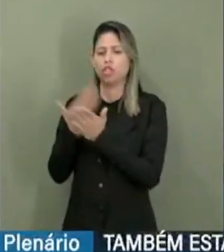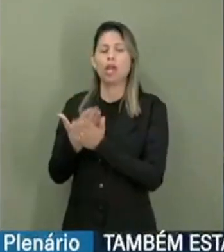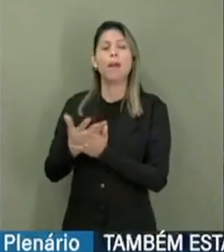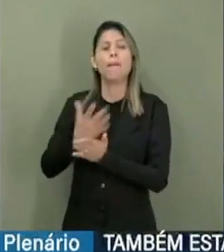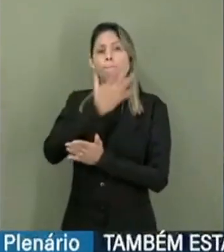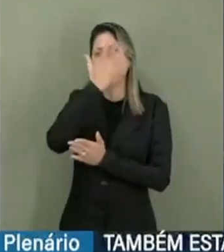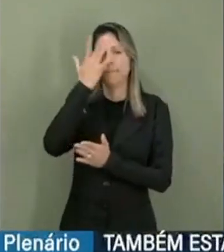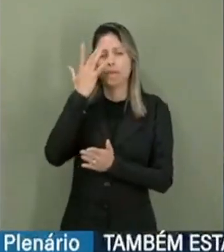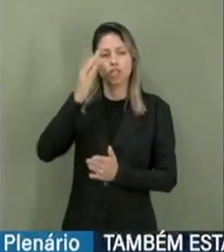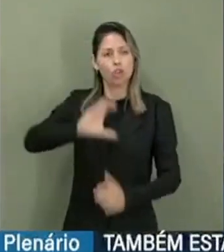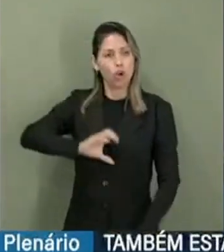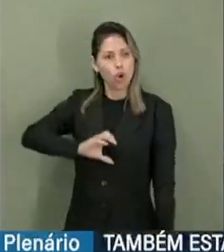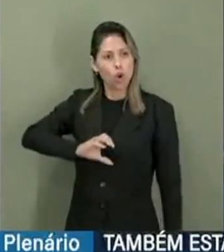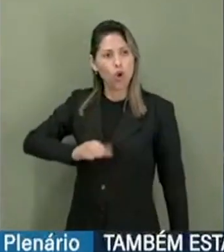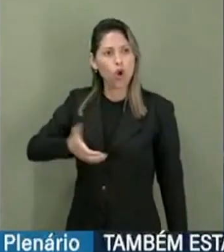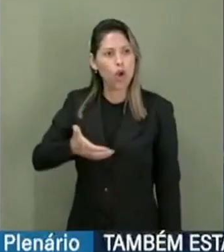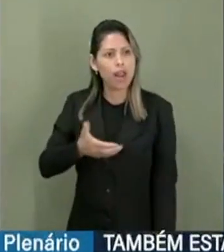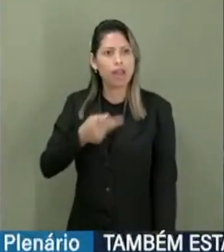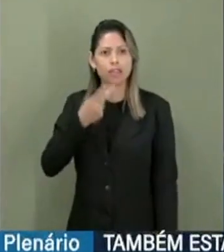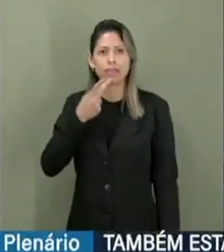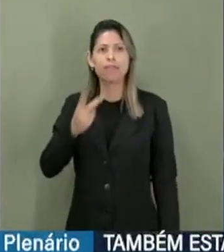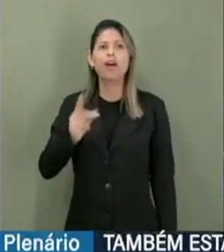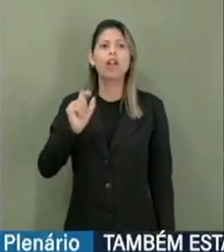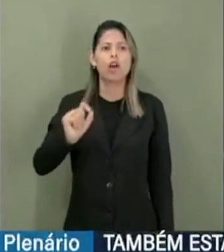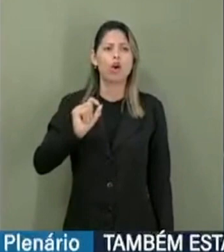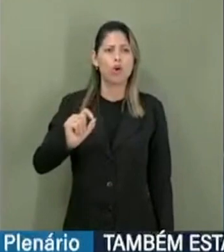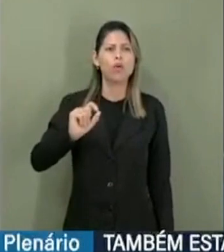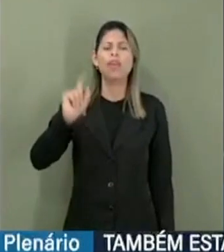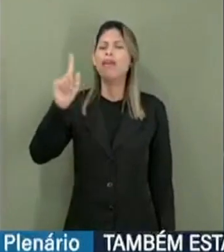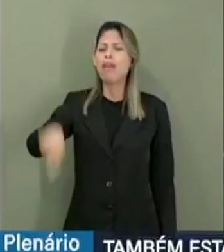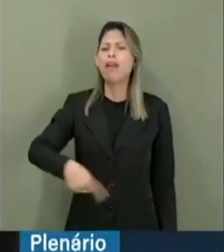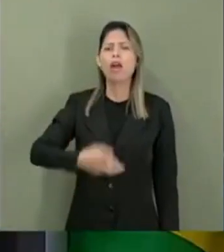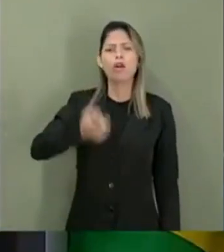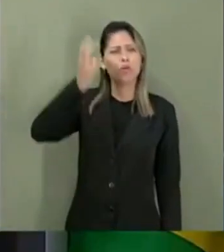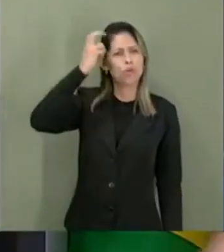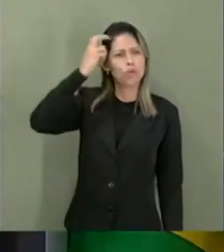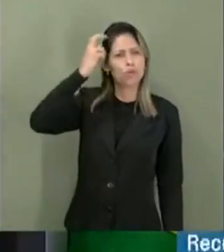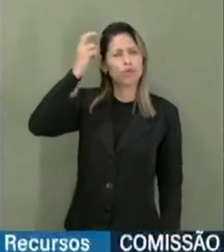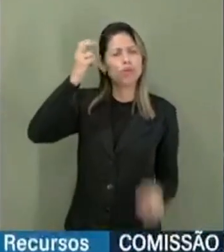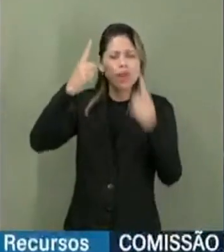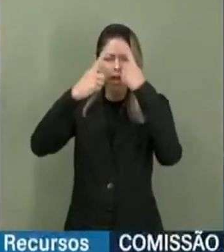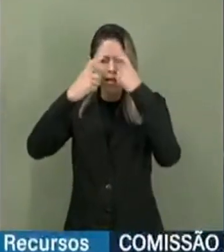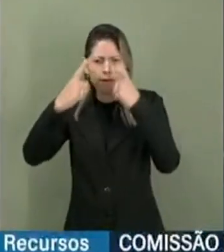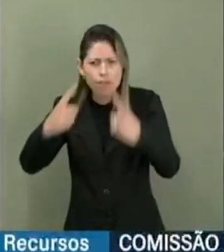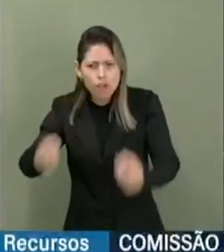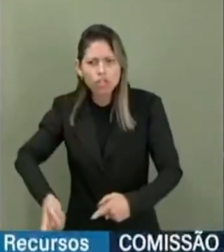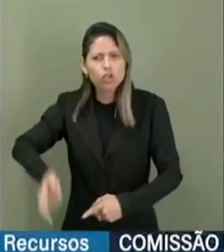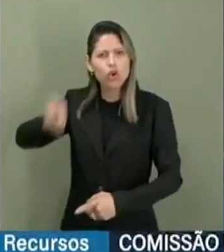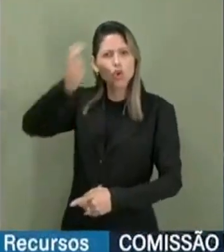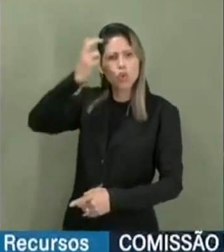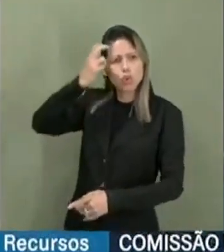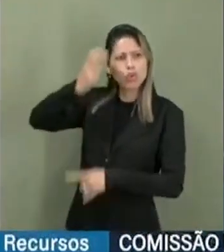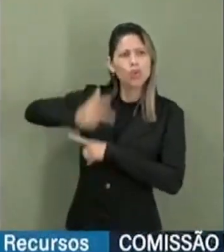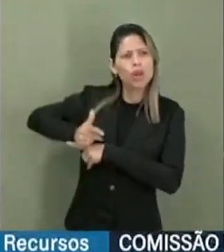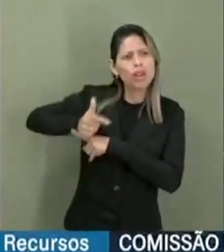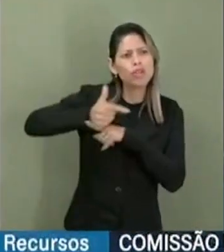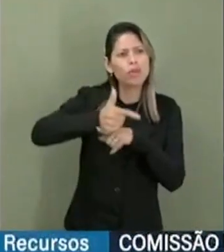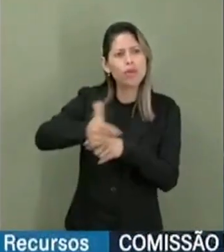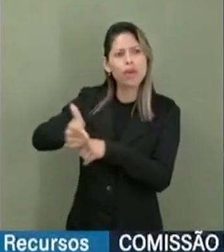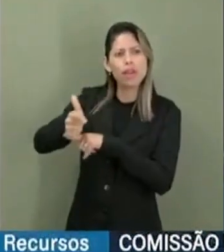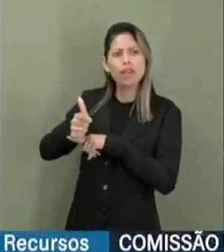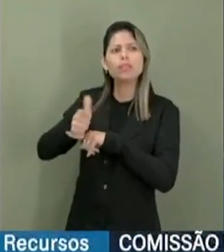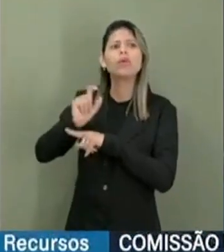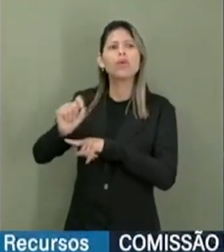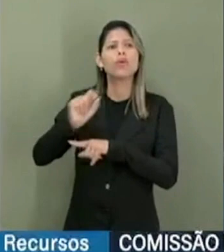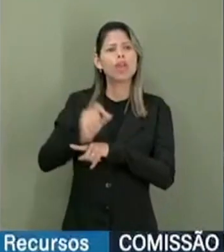com a coragem de ainda elogiar foi a cultura da violência a cultura da arma cultivada